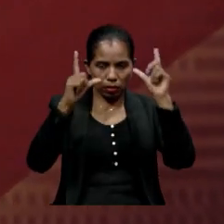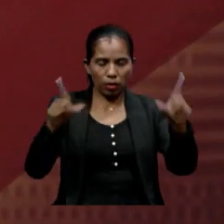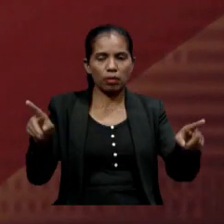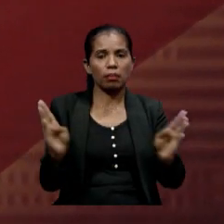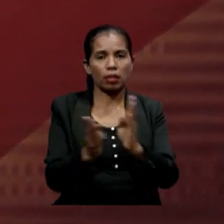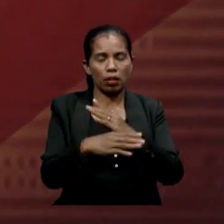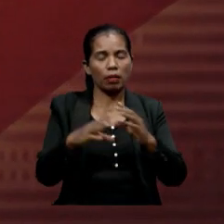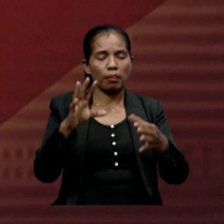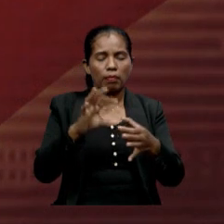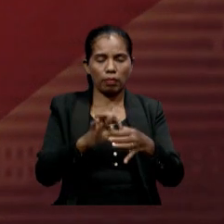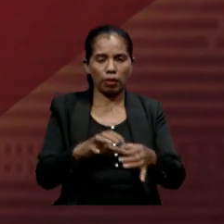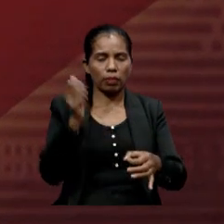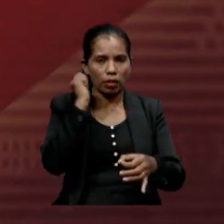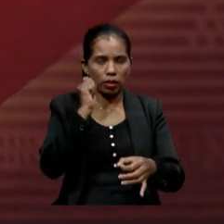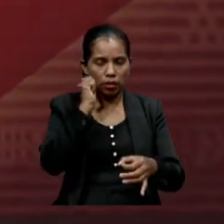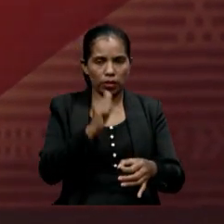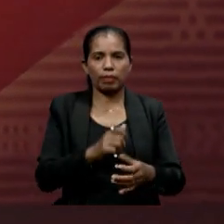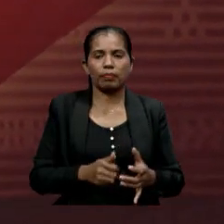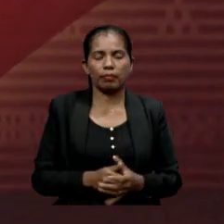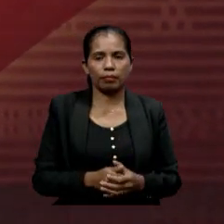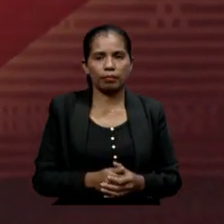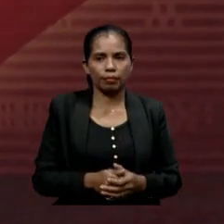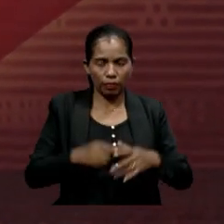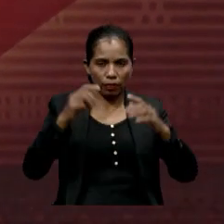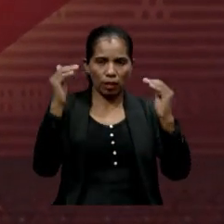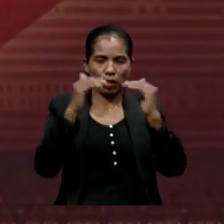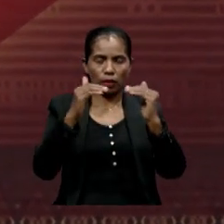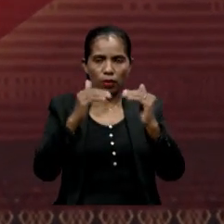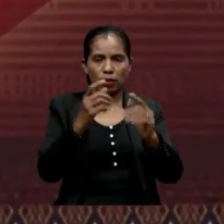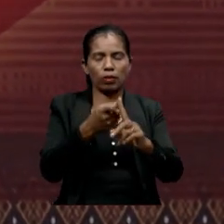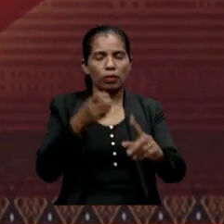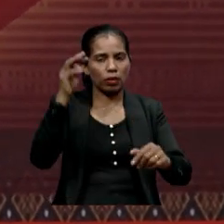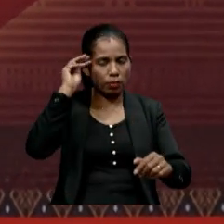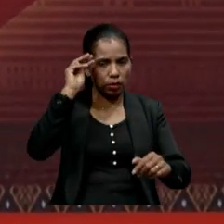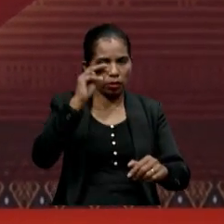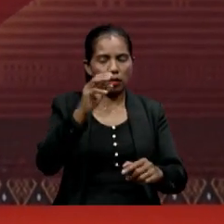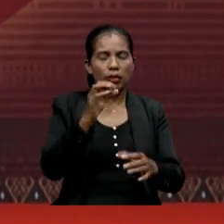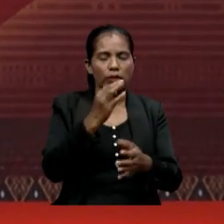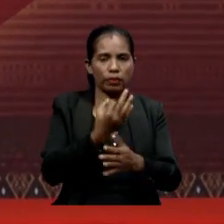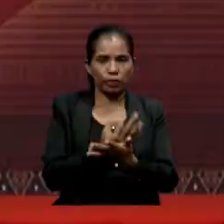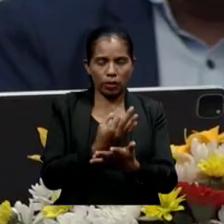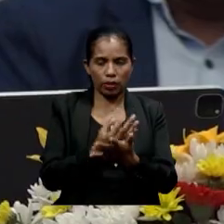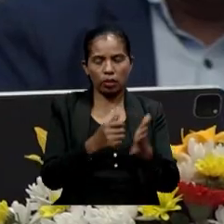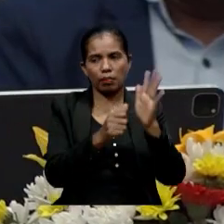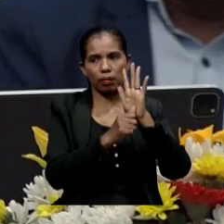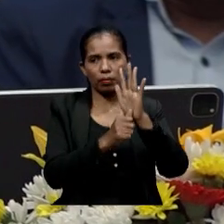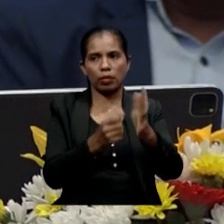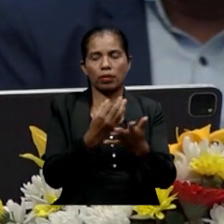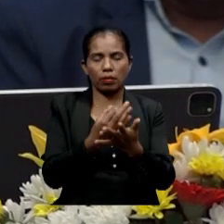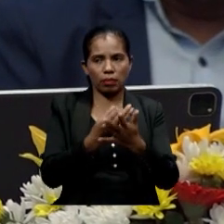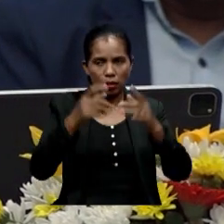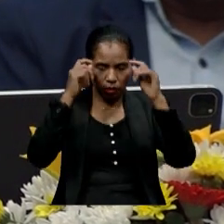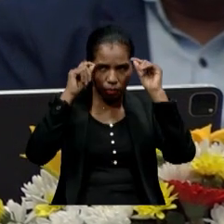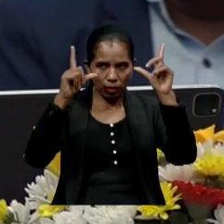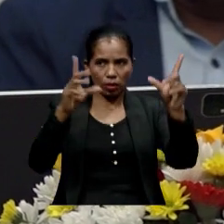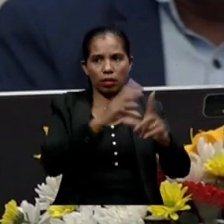da Associação Nação Sudeste Asiático. Durante o encontro, a delegação do Ministério de Finanças, a apresentação cobre o orçamento Timor-Leste